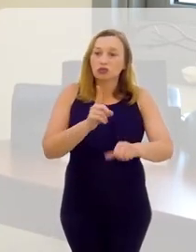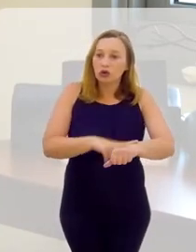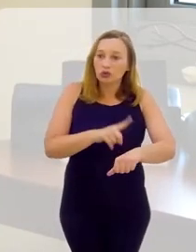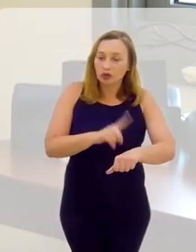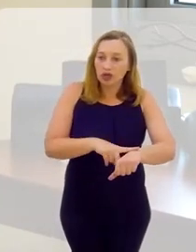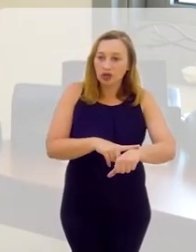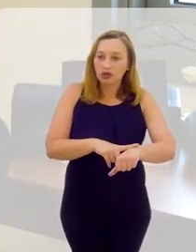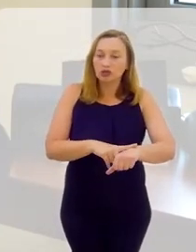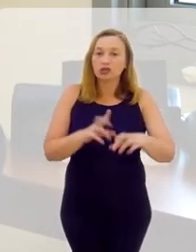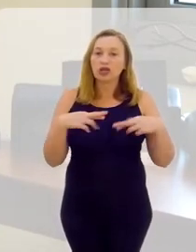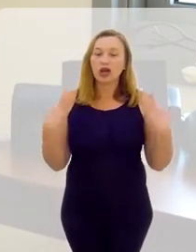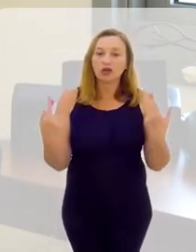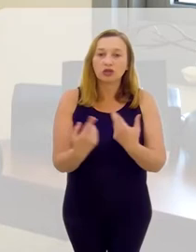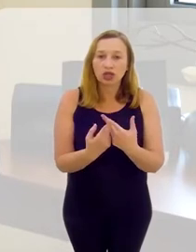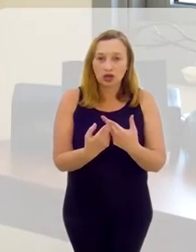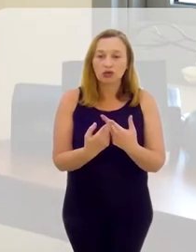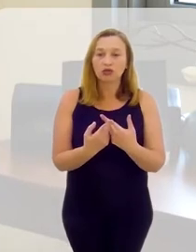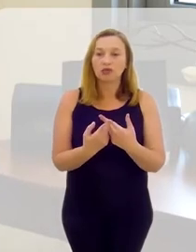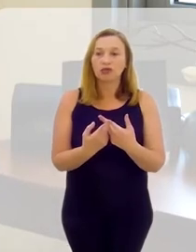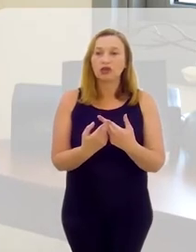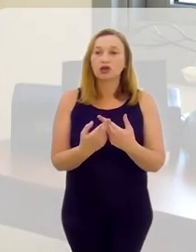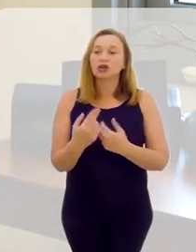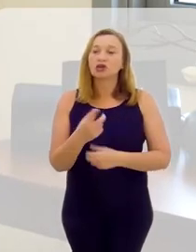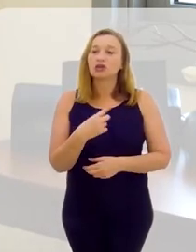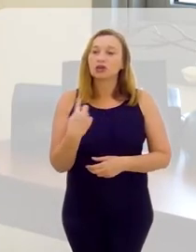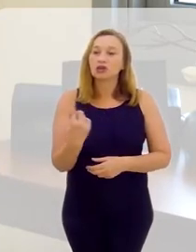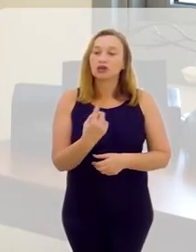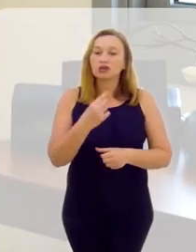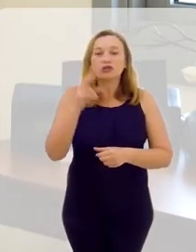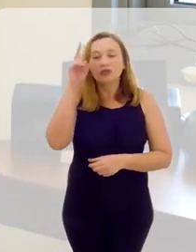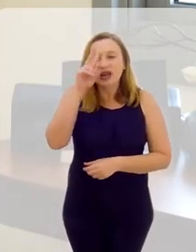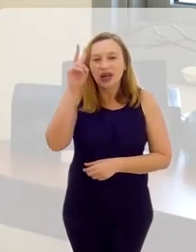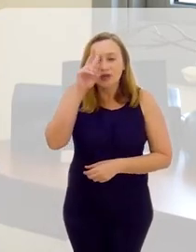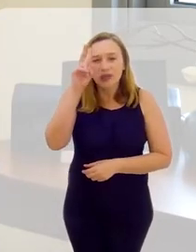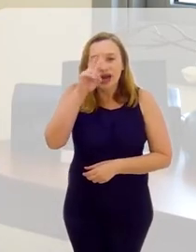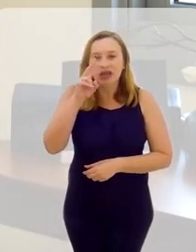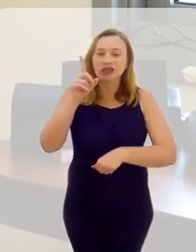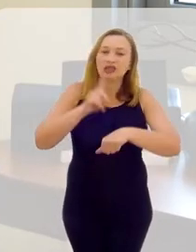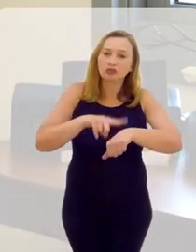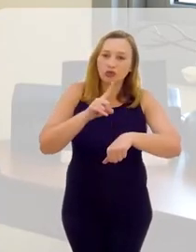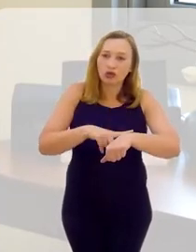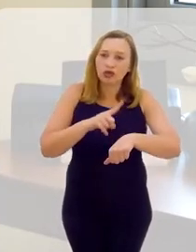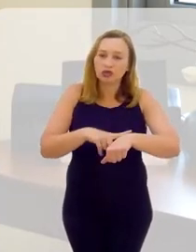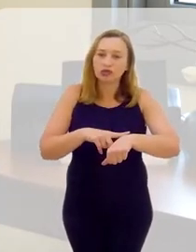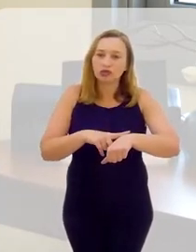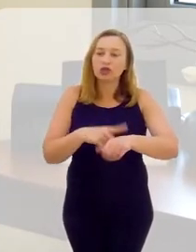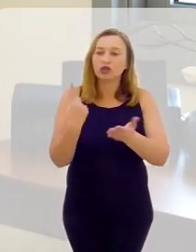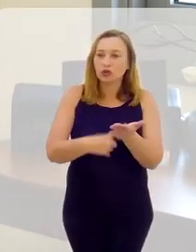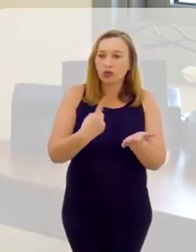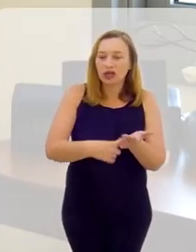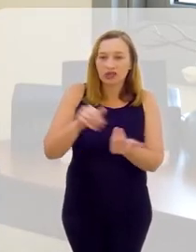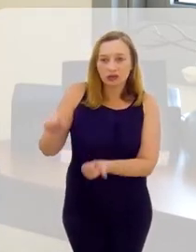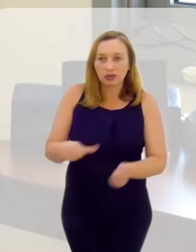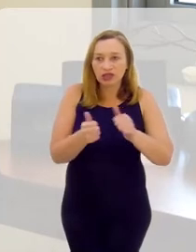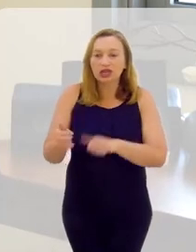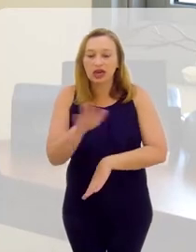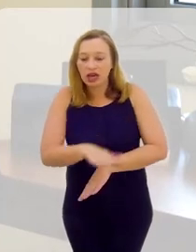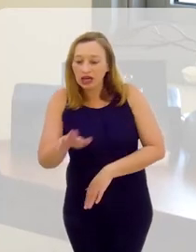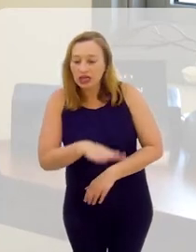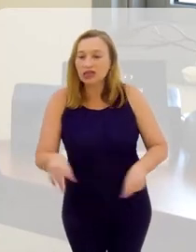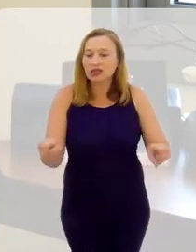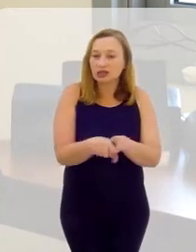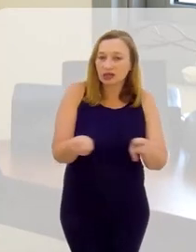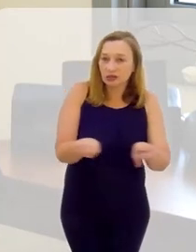Então, nesse sacramento, né, nessa reunião dominical, nós somos ali então relembrados desse convênio que fizemos no batismo. A criança